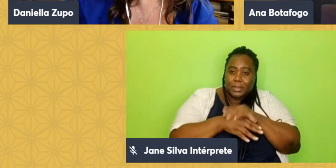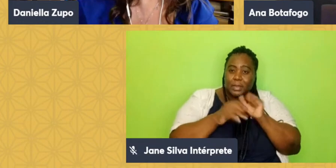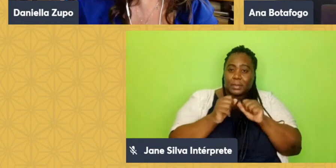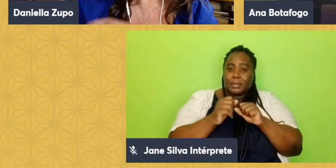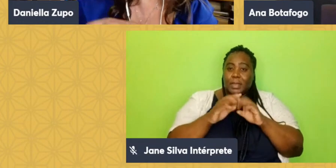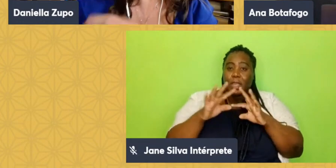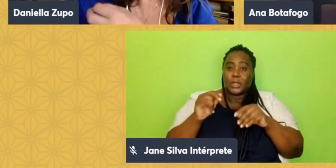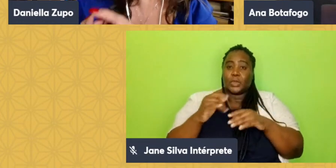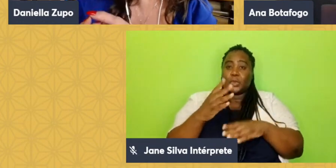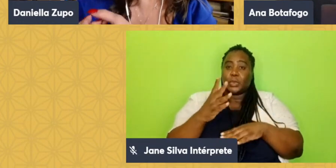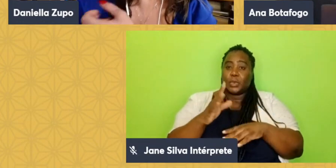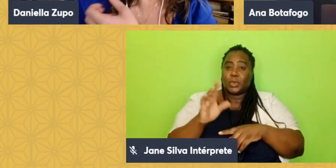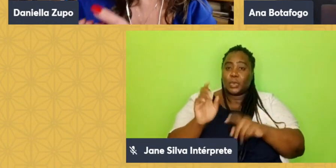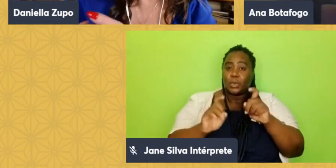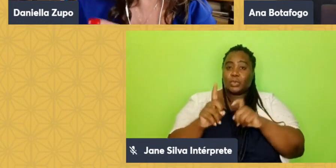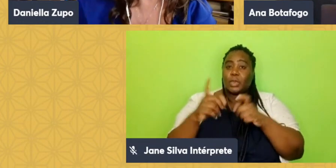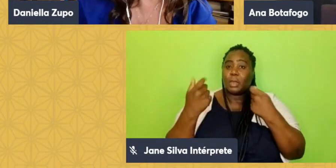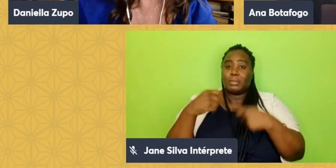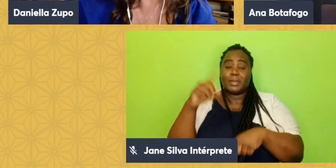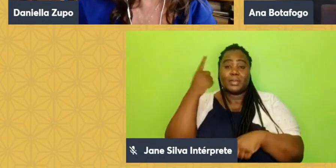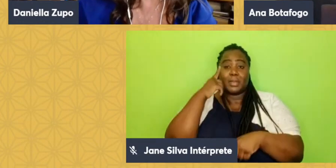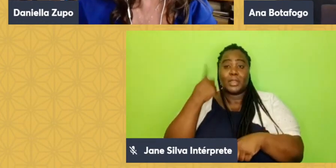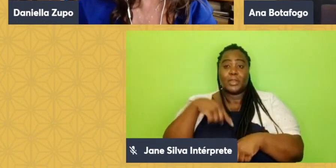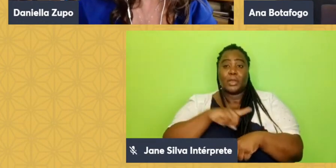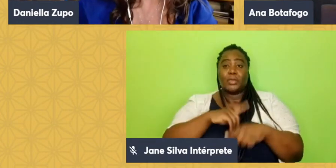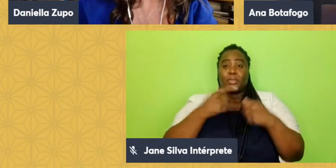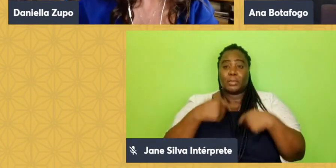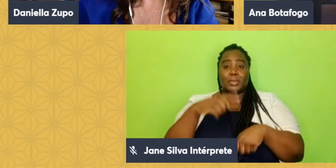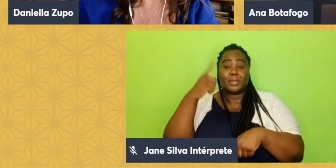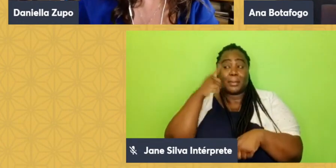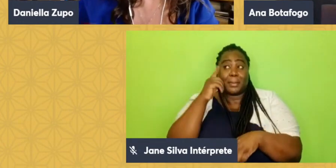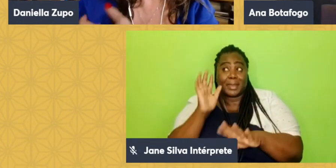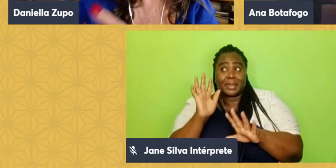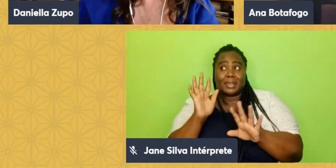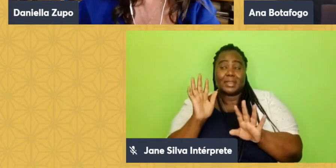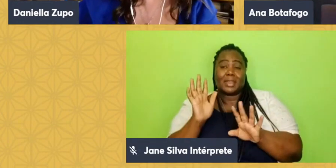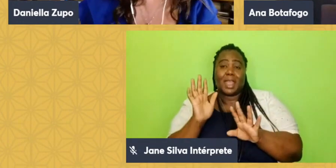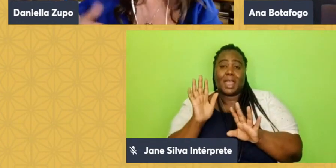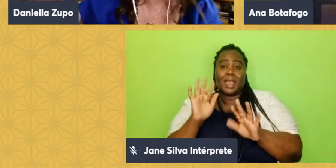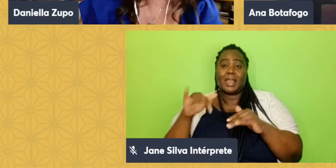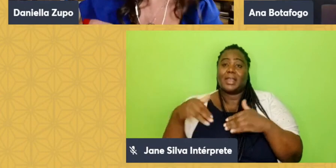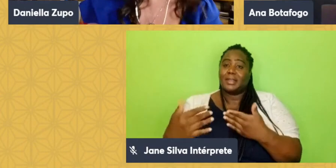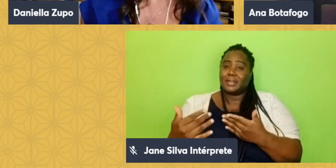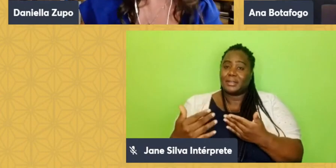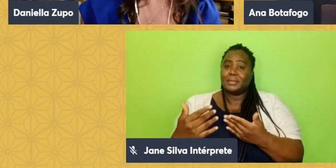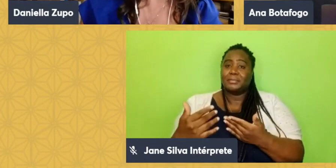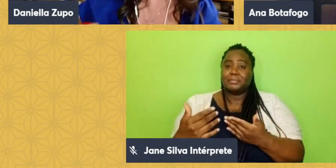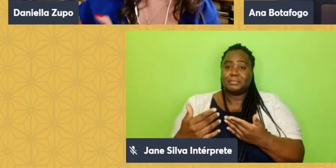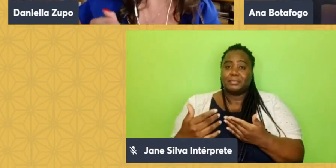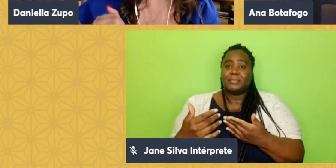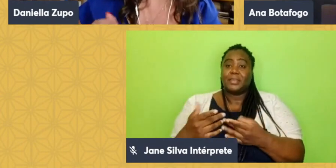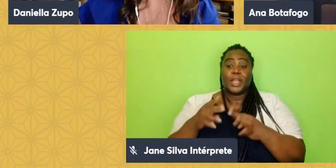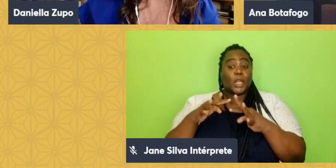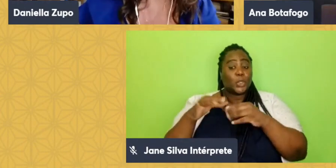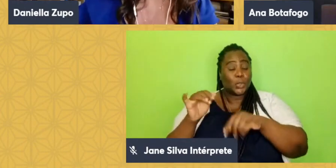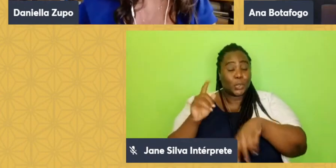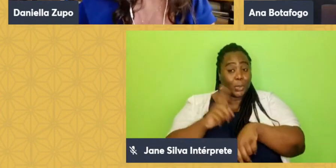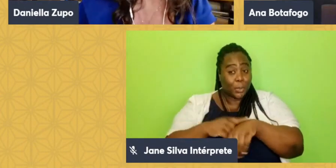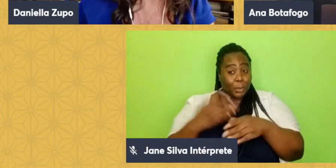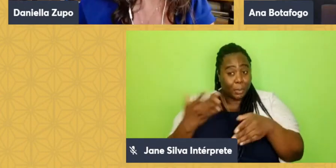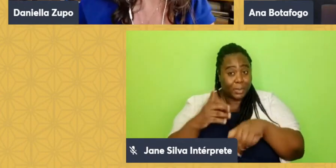se você pensado isso é um fato a gente precisa pensar nos versos então neste momento todos os gestos